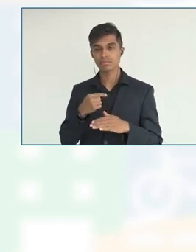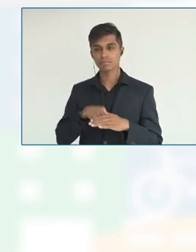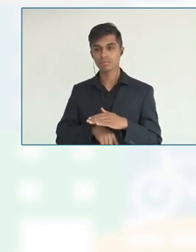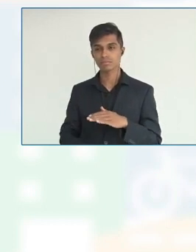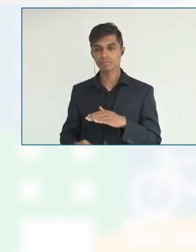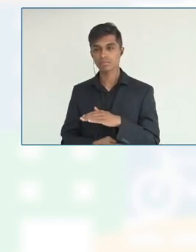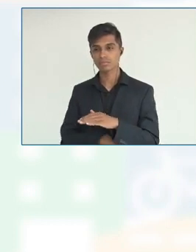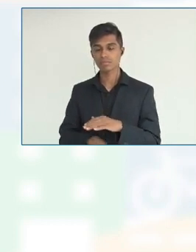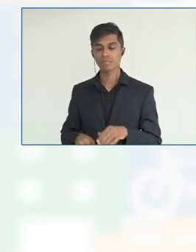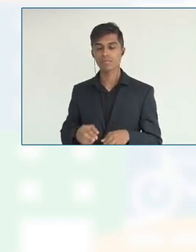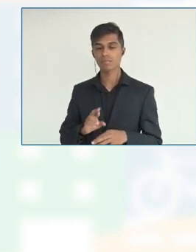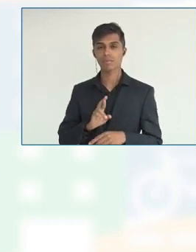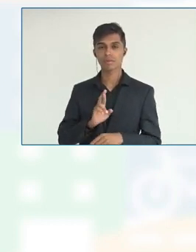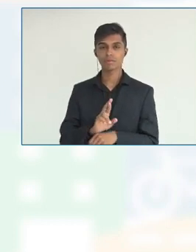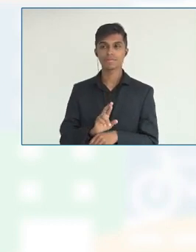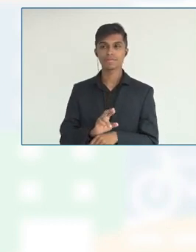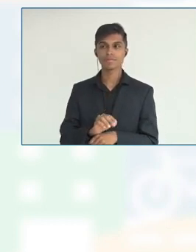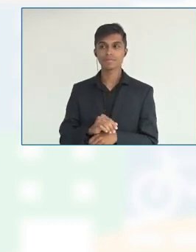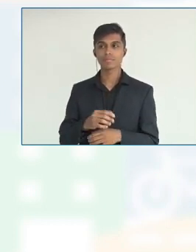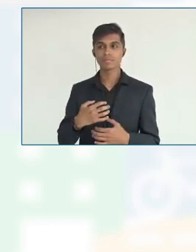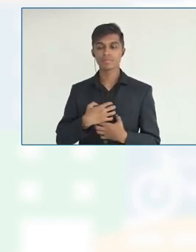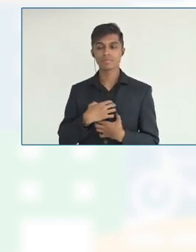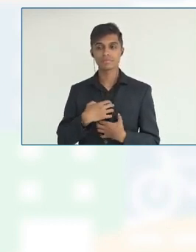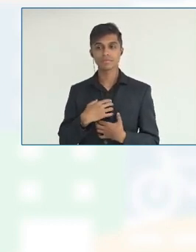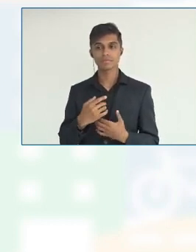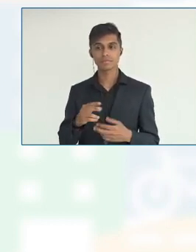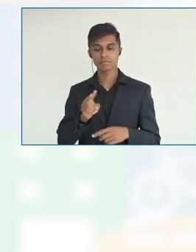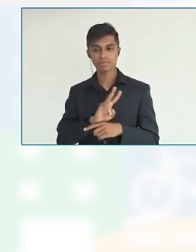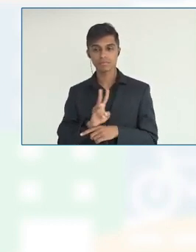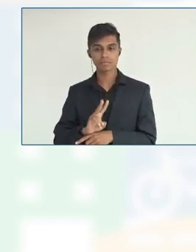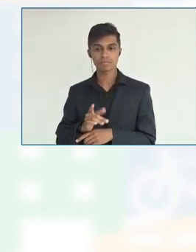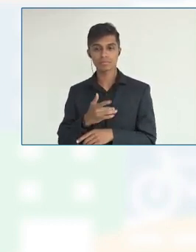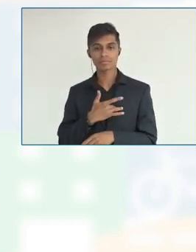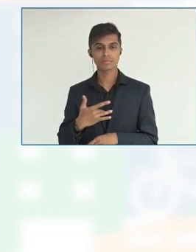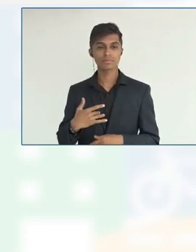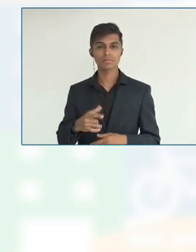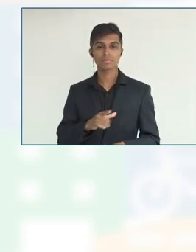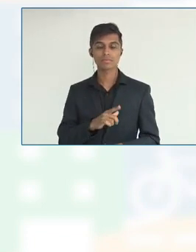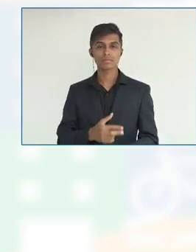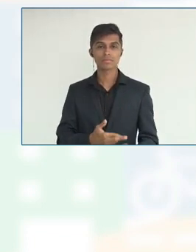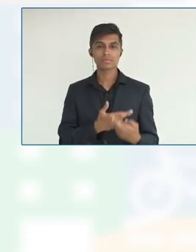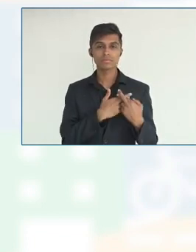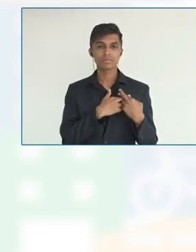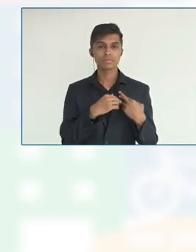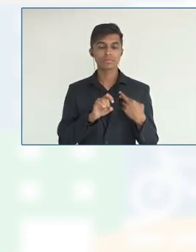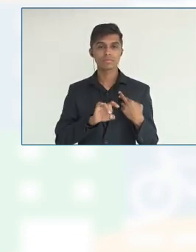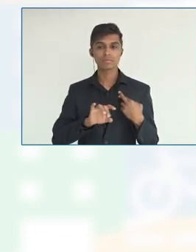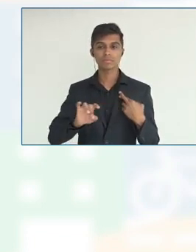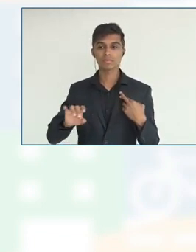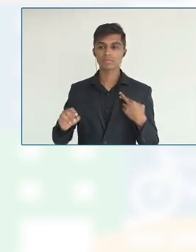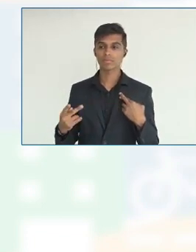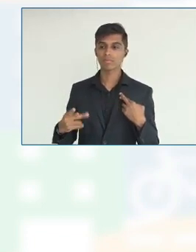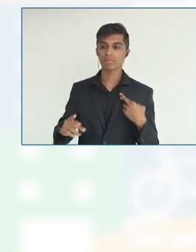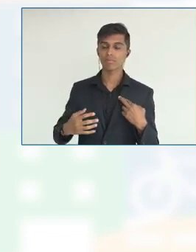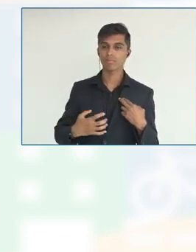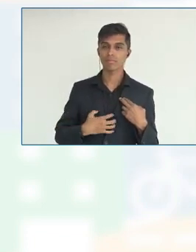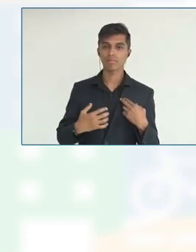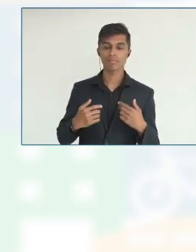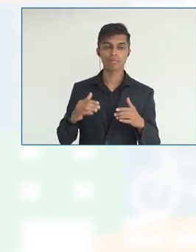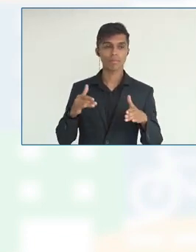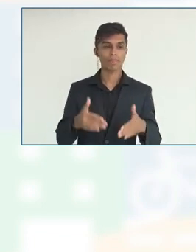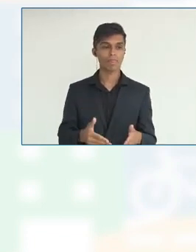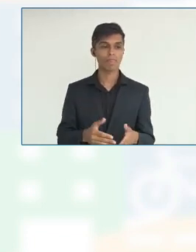representada, né, aos moldes da Coordenadoria de Vigilância em Saúde e responsável pela sua área de atuação, né,